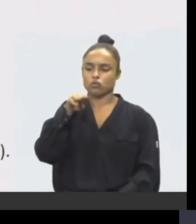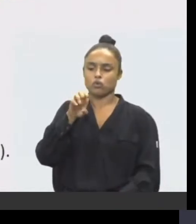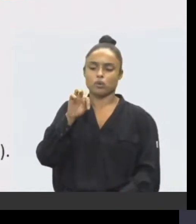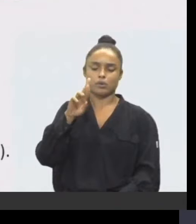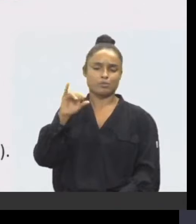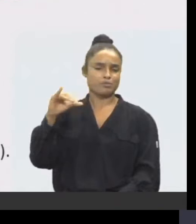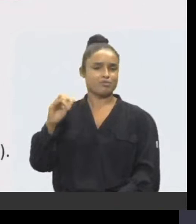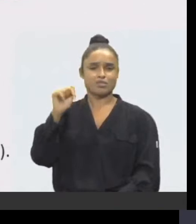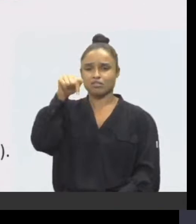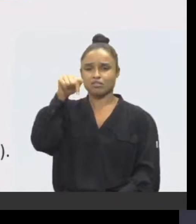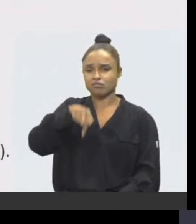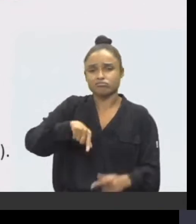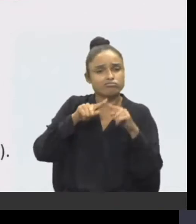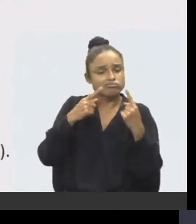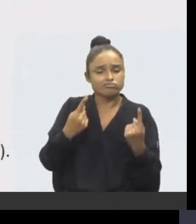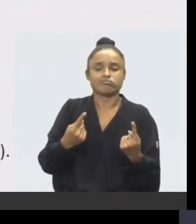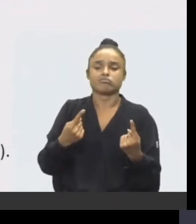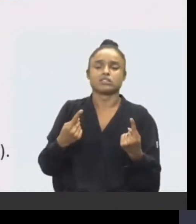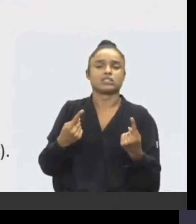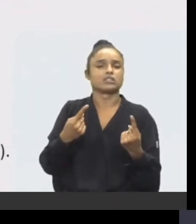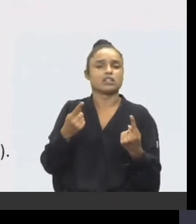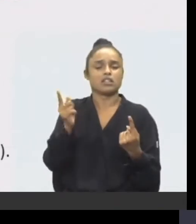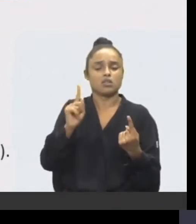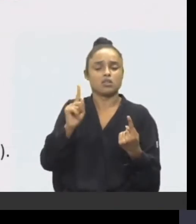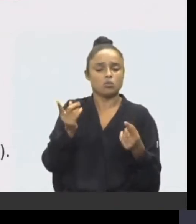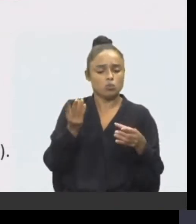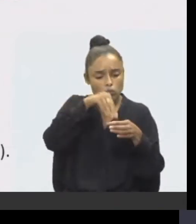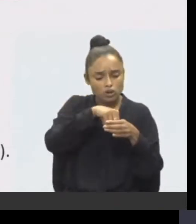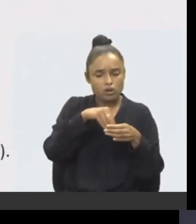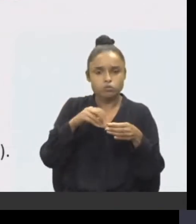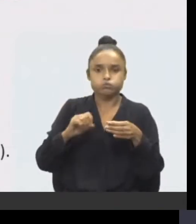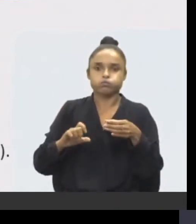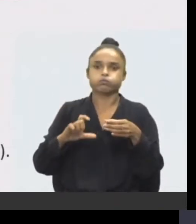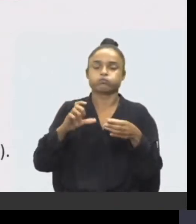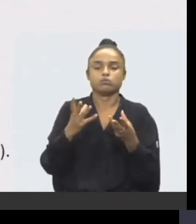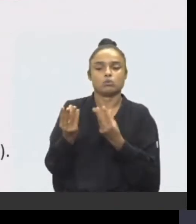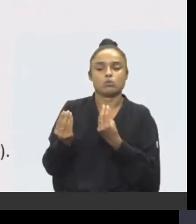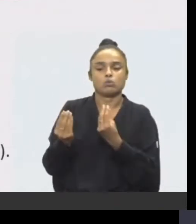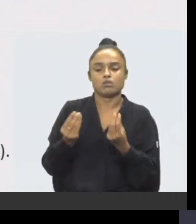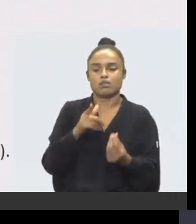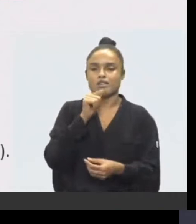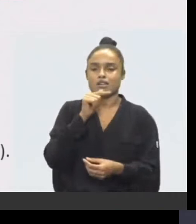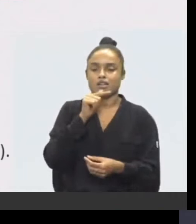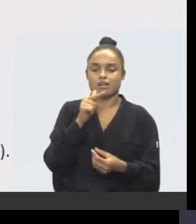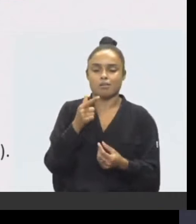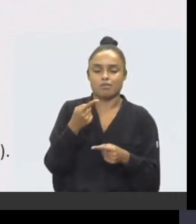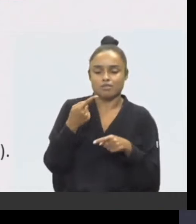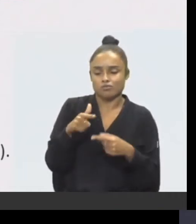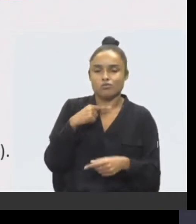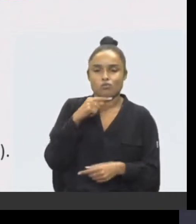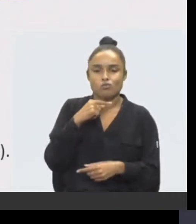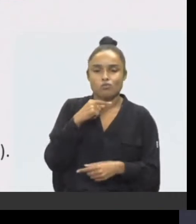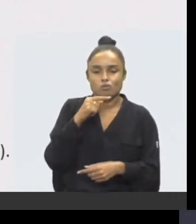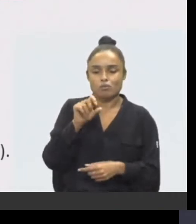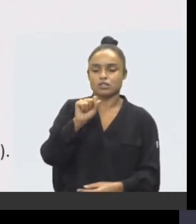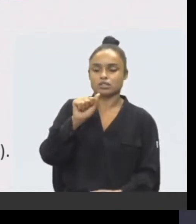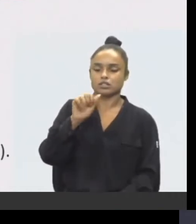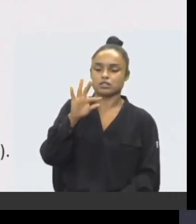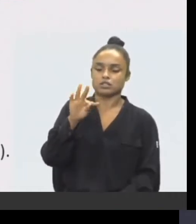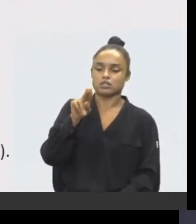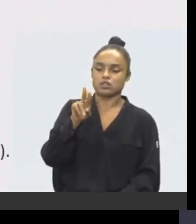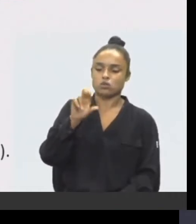quantidade muito grande de líquido, porque senão nós não temos a saturação, e sem a saturação nós não vamos